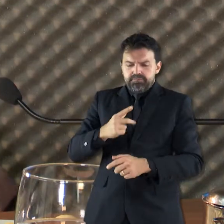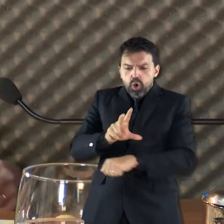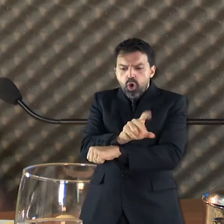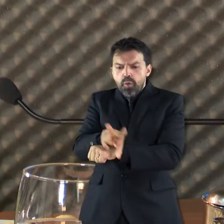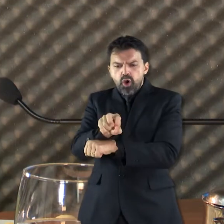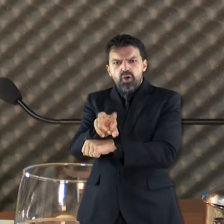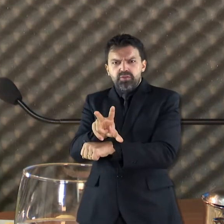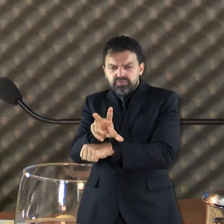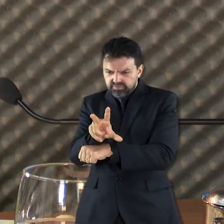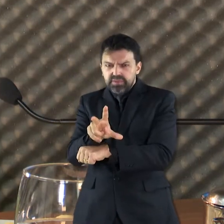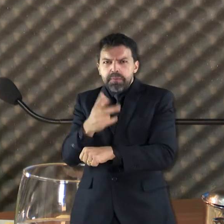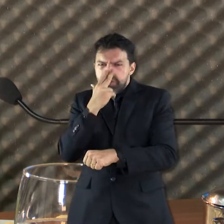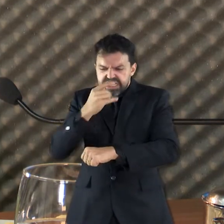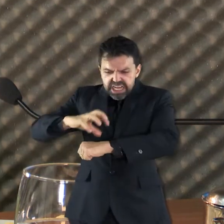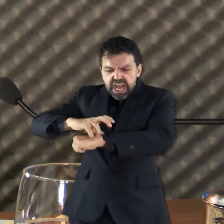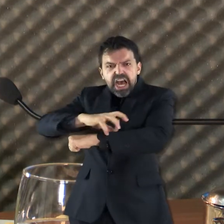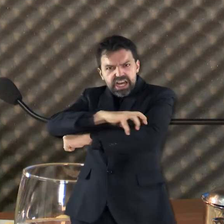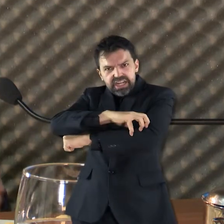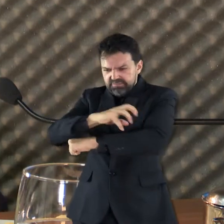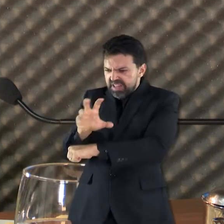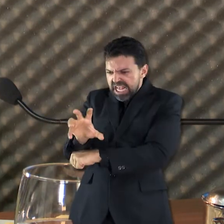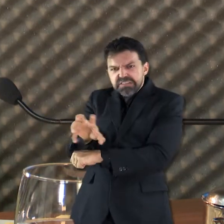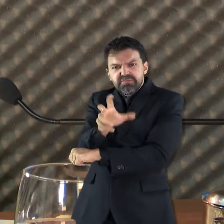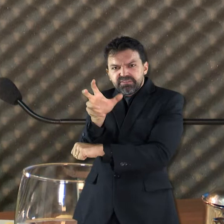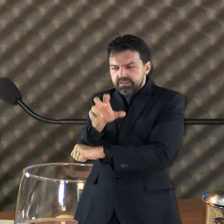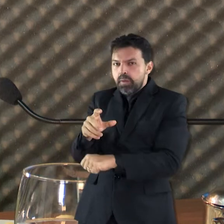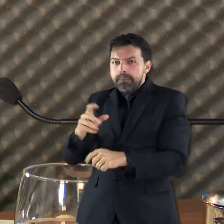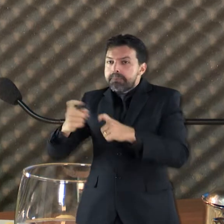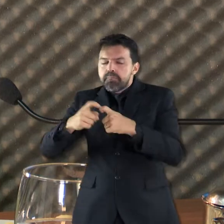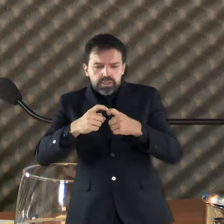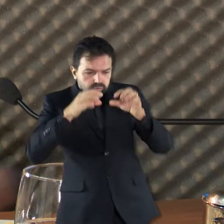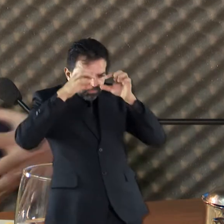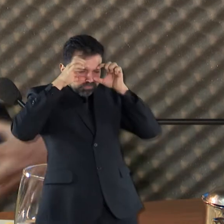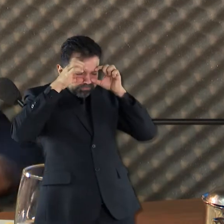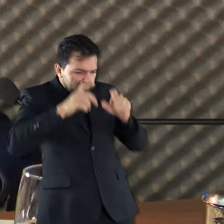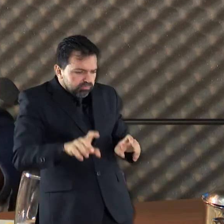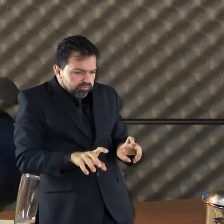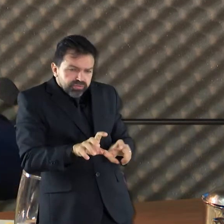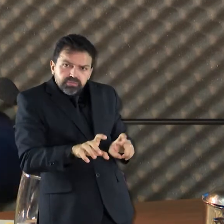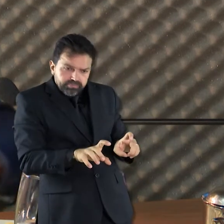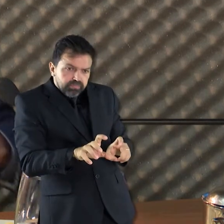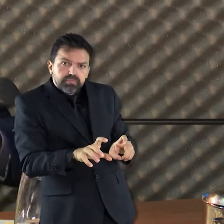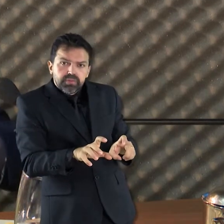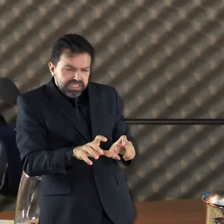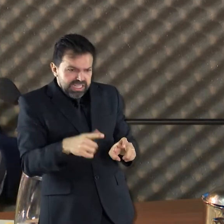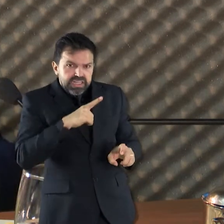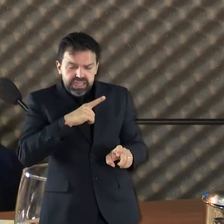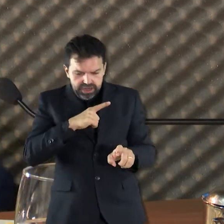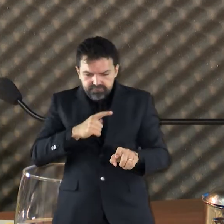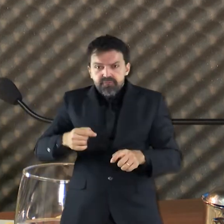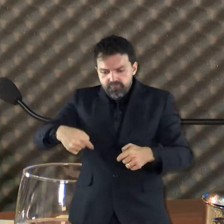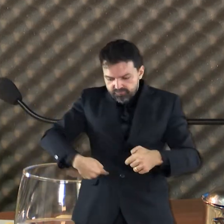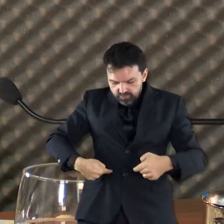pai, essa aranha vai me comer vivo. O médico opera de um console. Aí tem uma equipe grande ao redor. Aí eles furam, eu tenho 8 furos aqui na